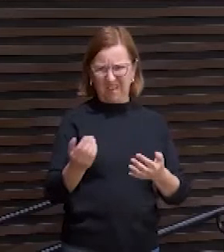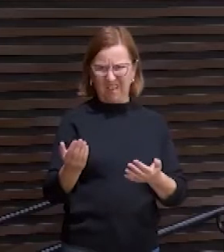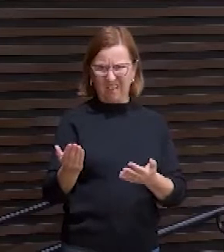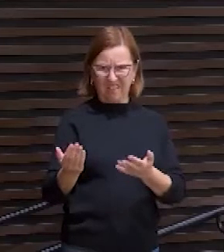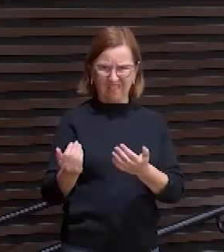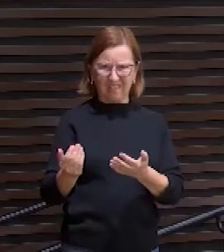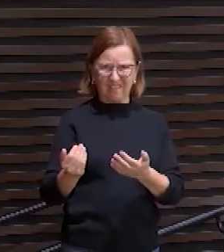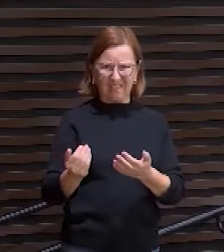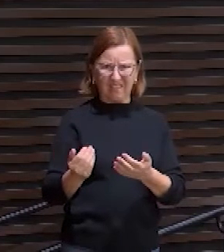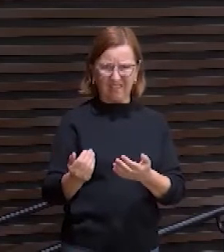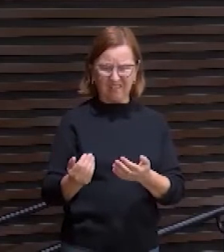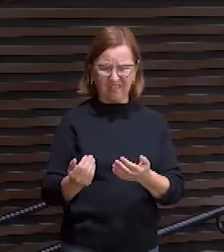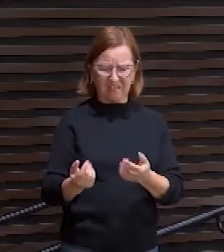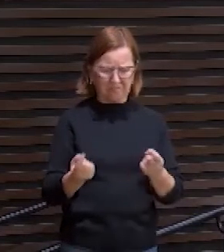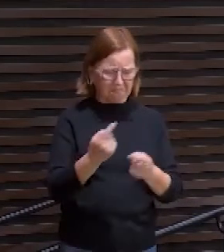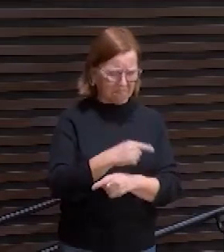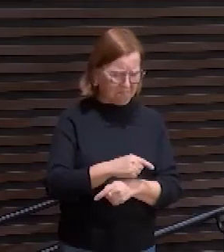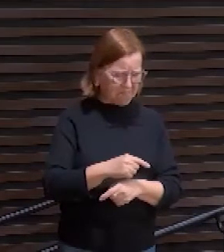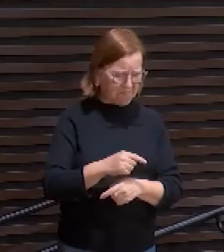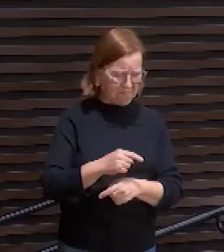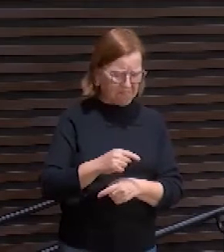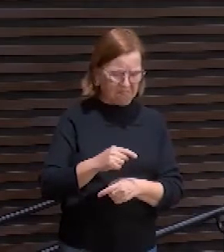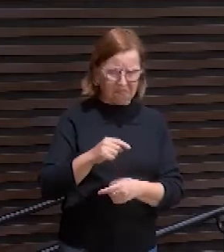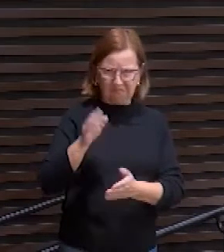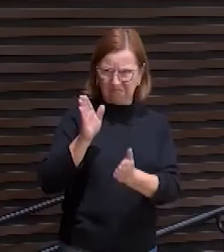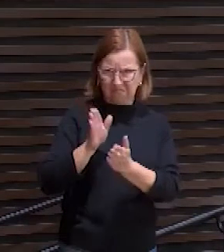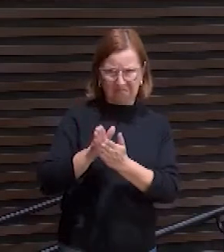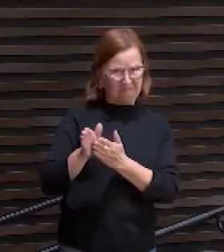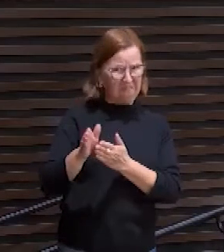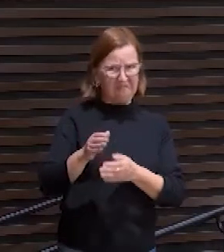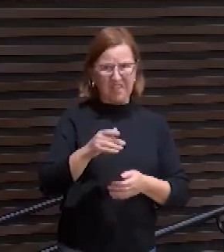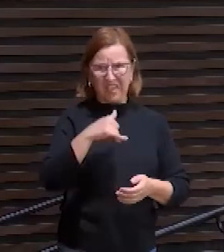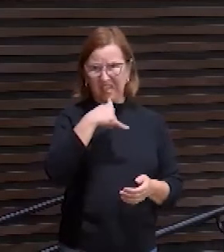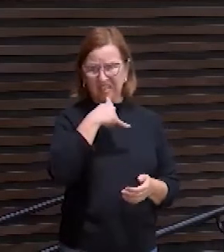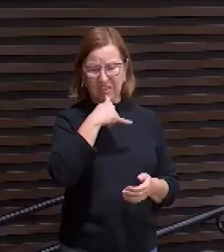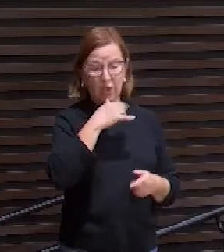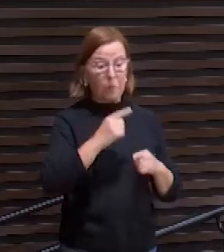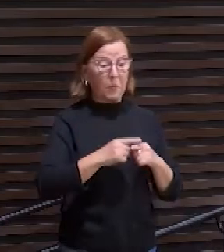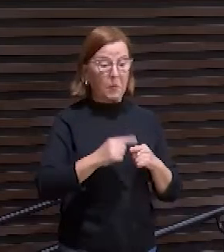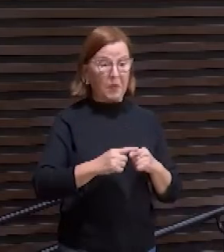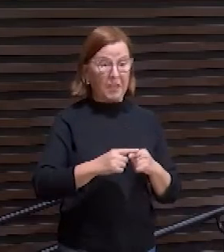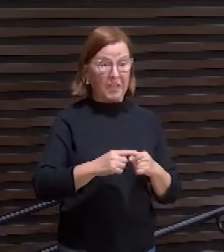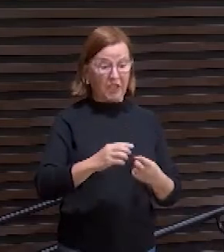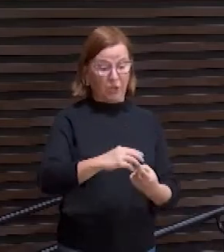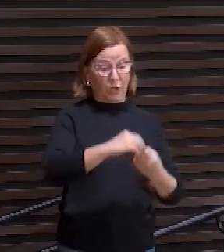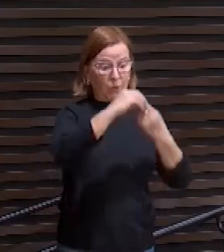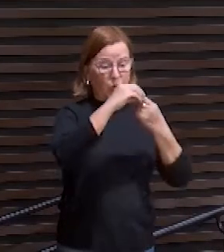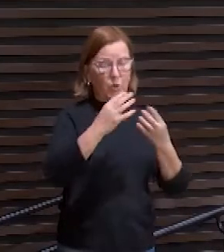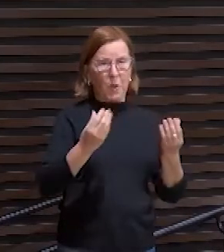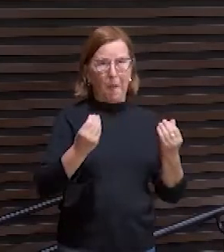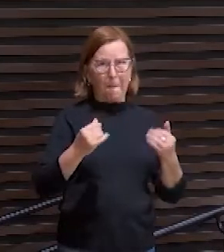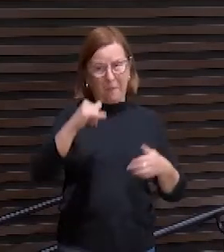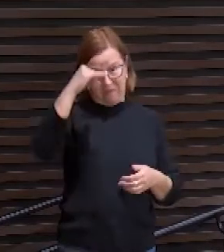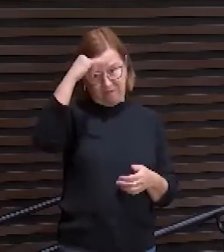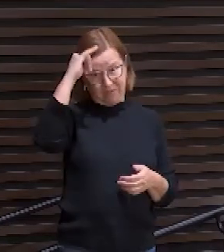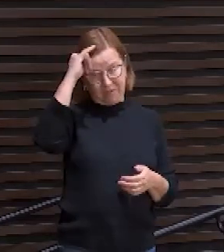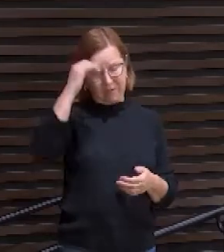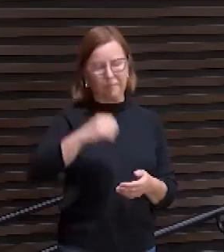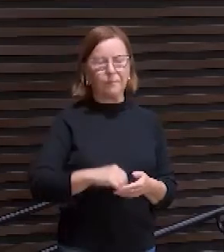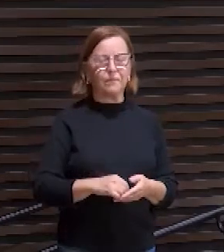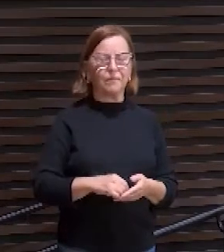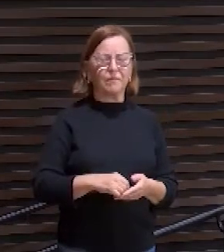palavra, retirou-se triste, porque era dono de muitas propriedades. Vamos orar. Pai,